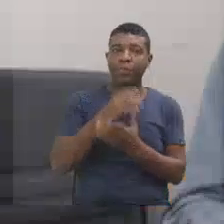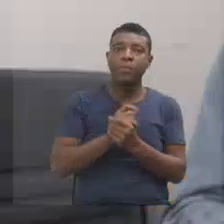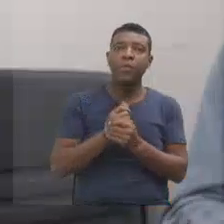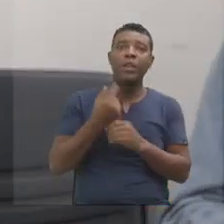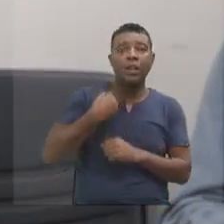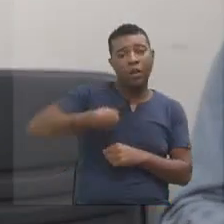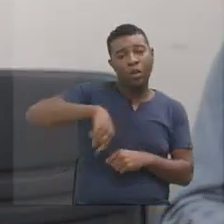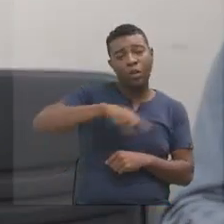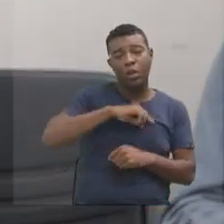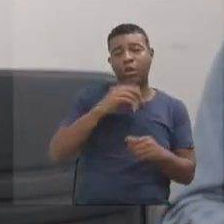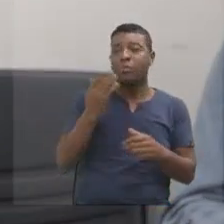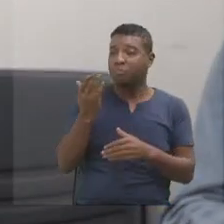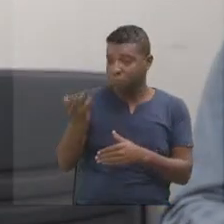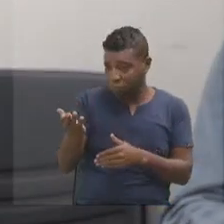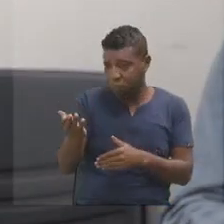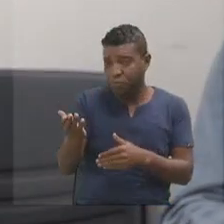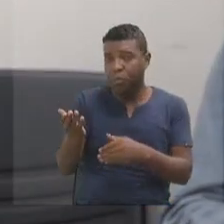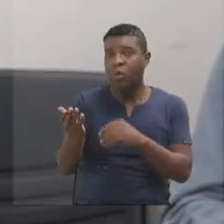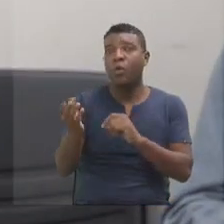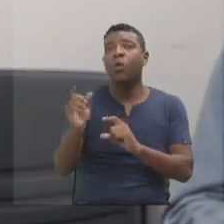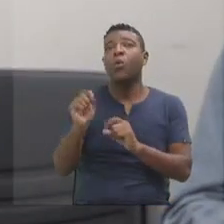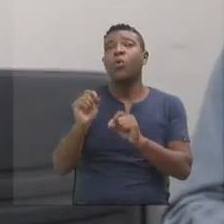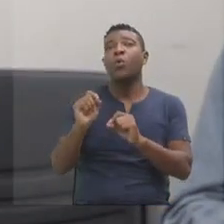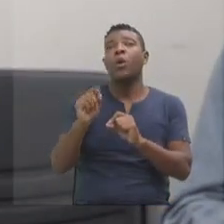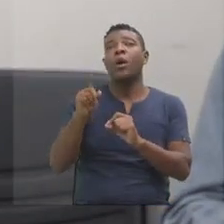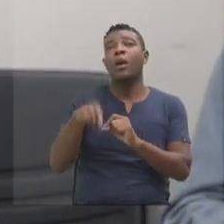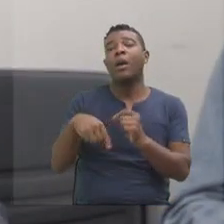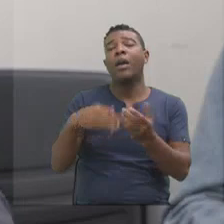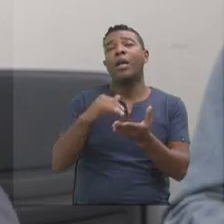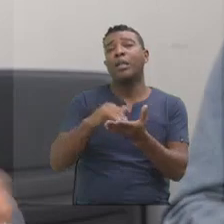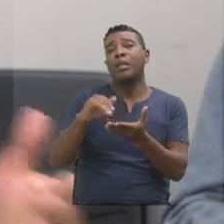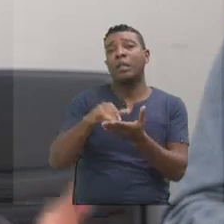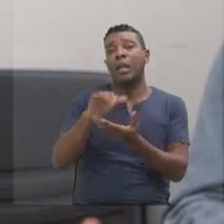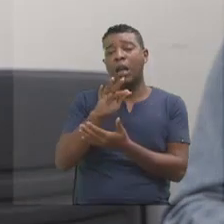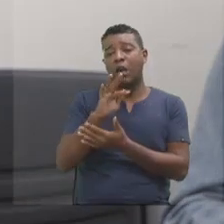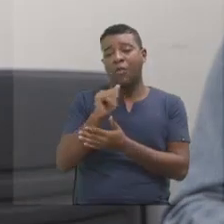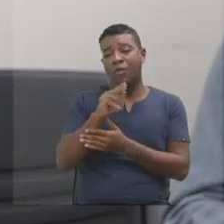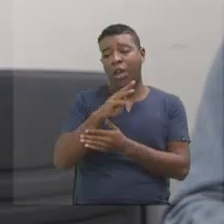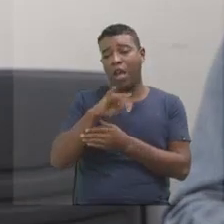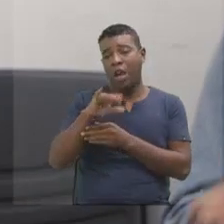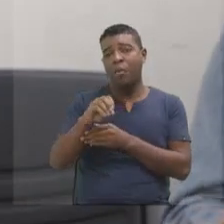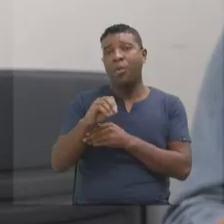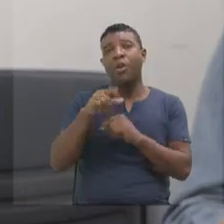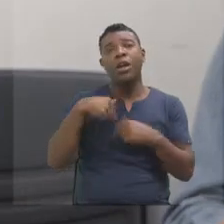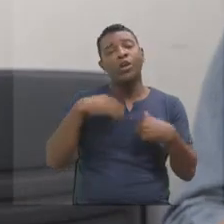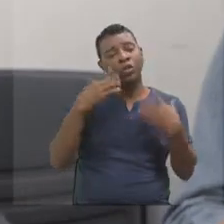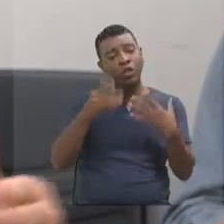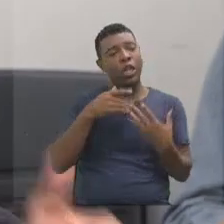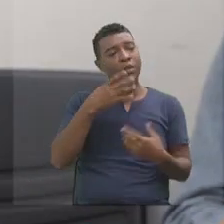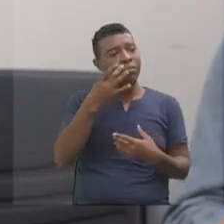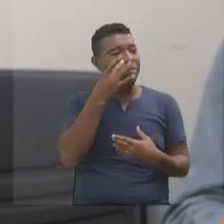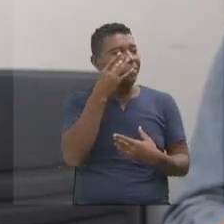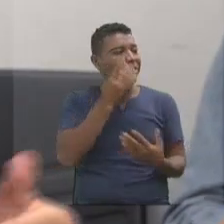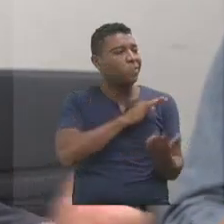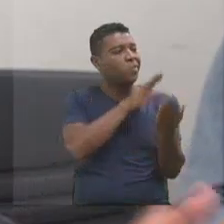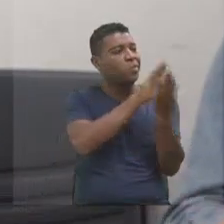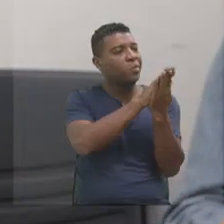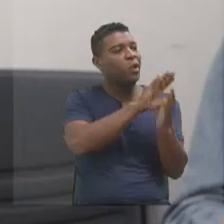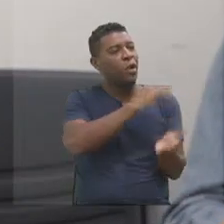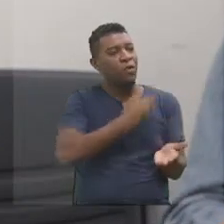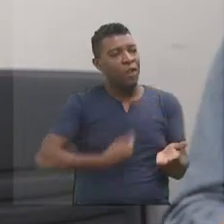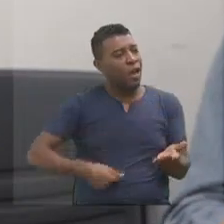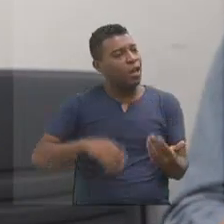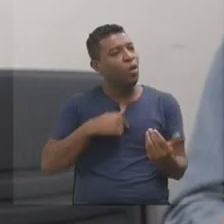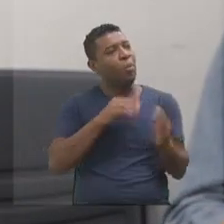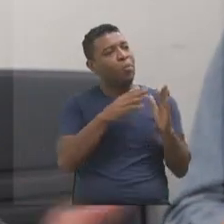pedido secretário Fábio é para que já pedi ao Governador pessoalmente por Ofício